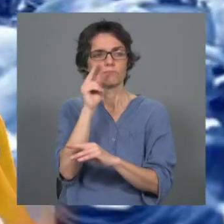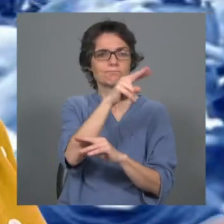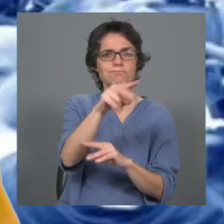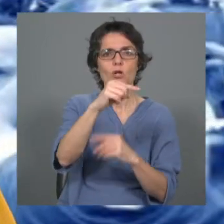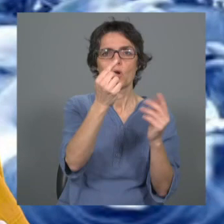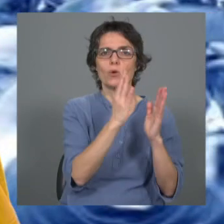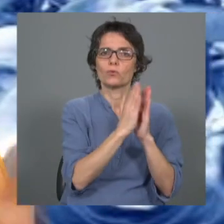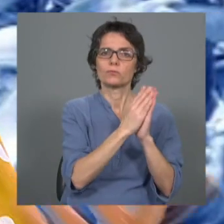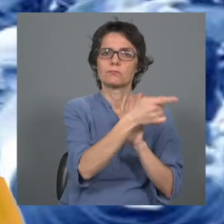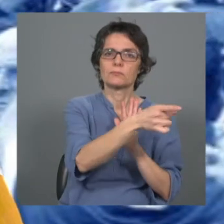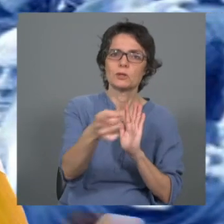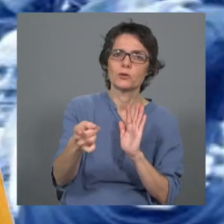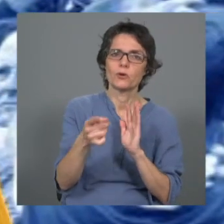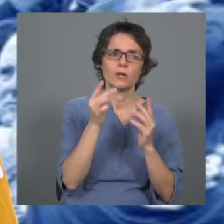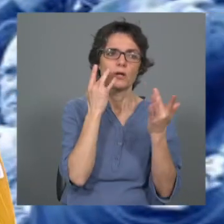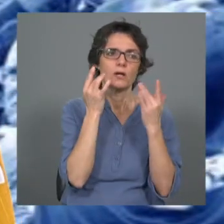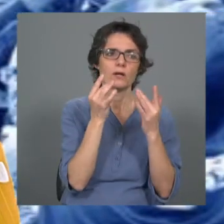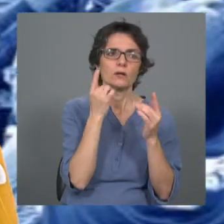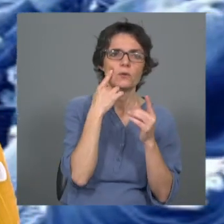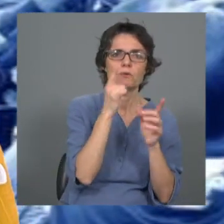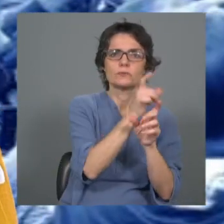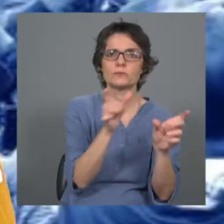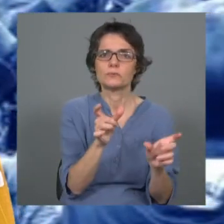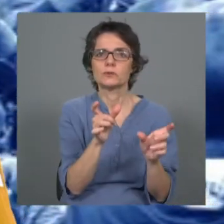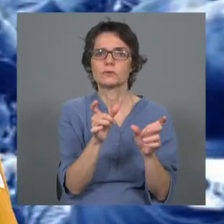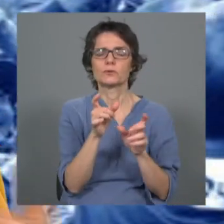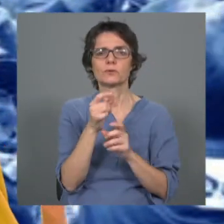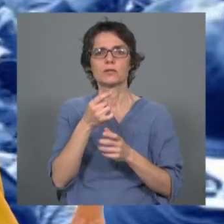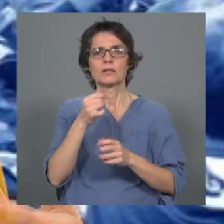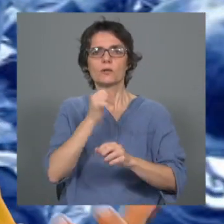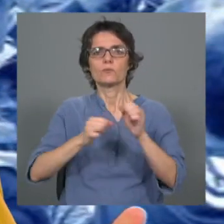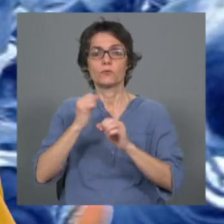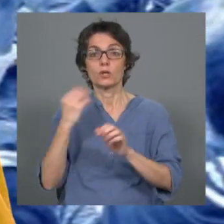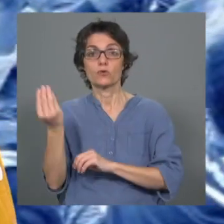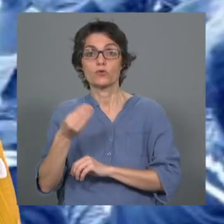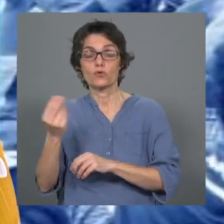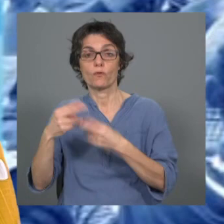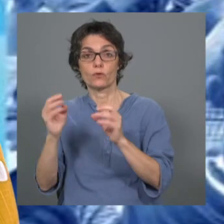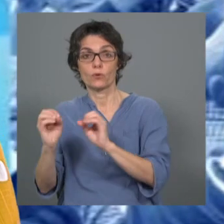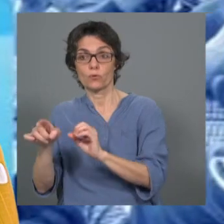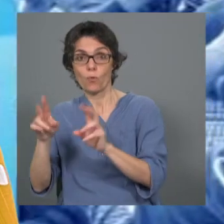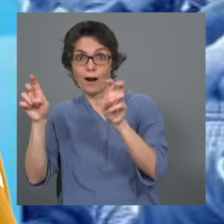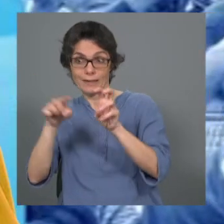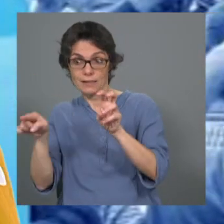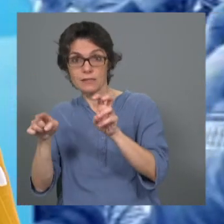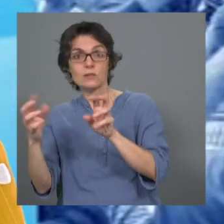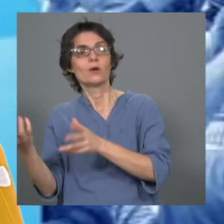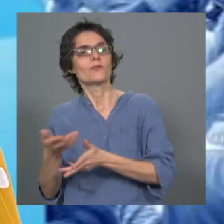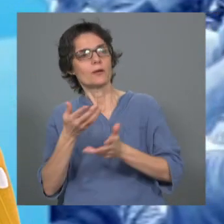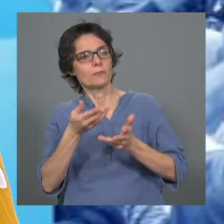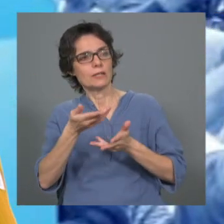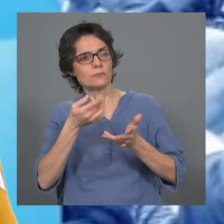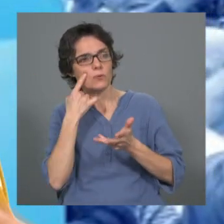desta experiência missionária que é também o movimento dos Jovens Sem Fronteiras, um movimento juvenil missionário, e portanto poder também